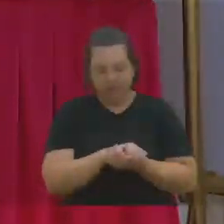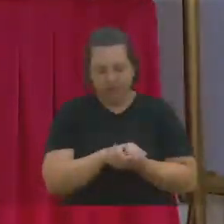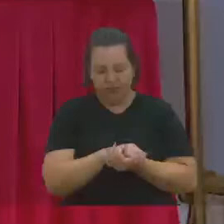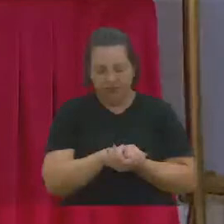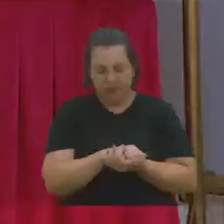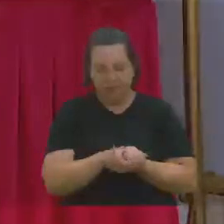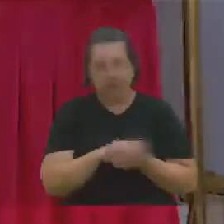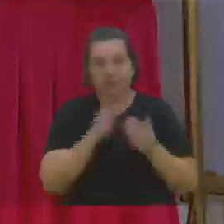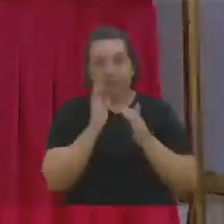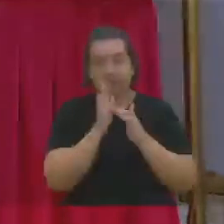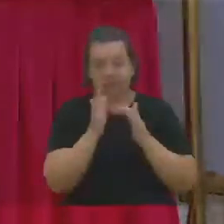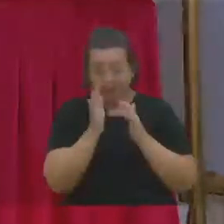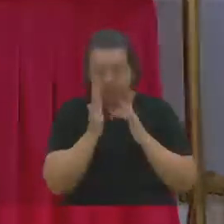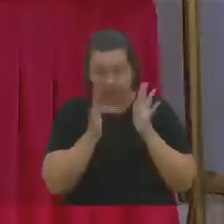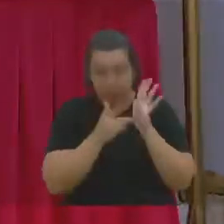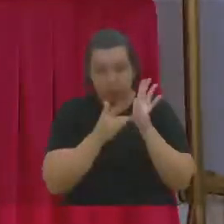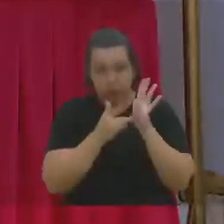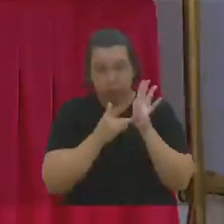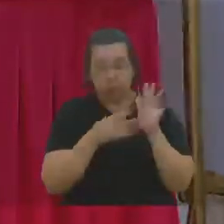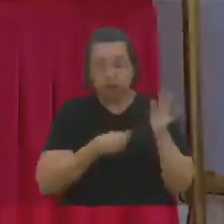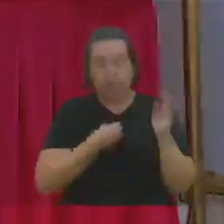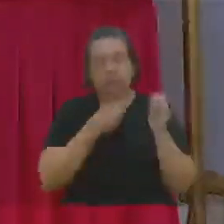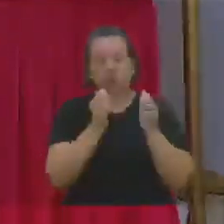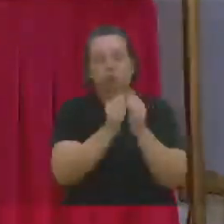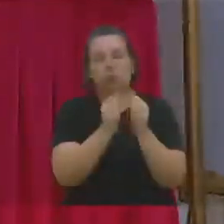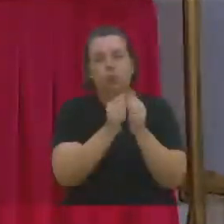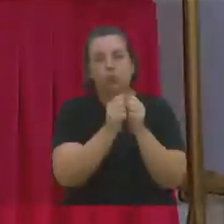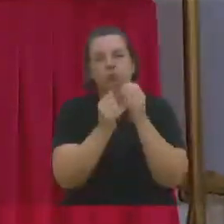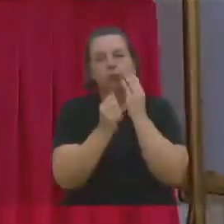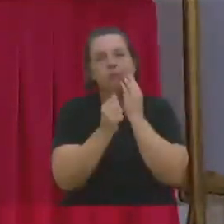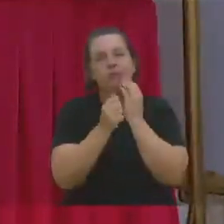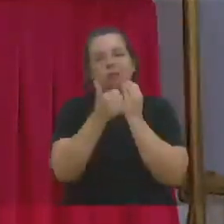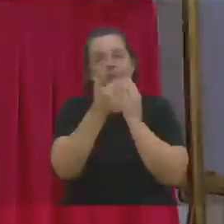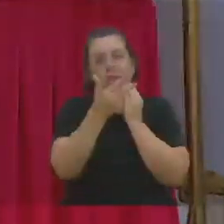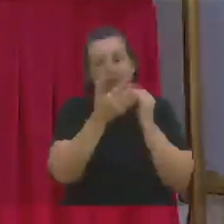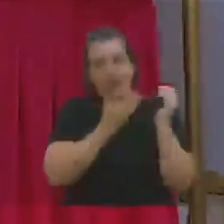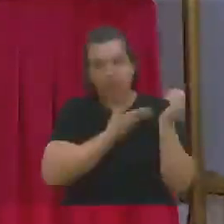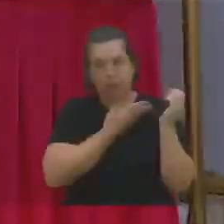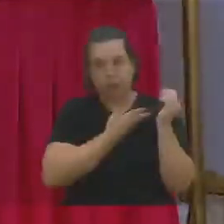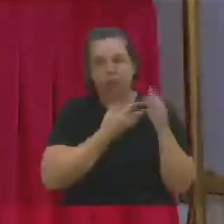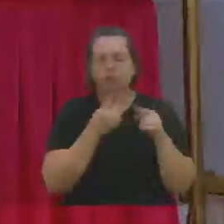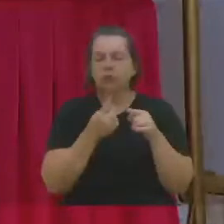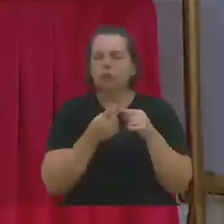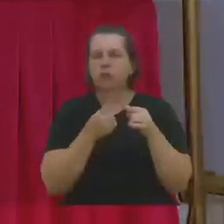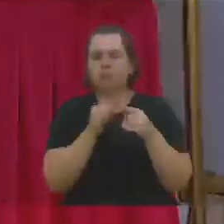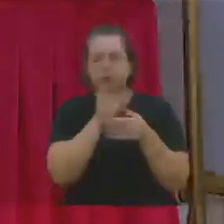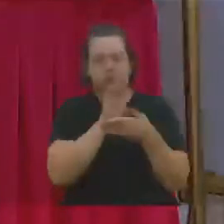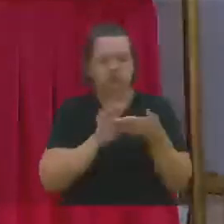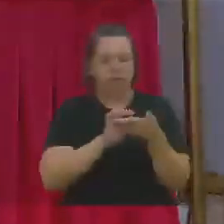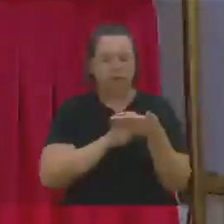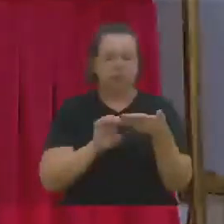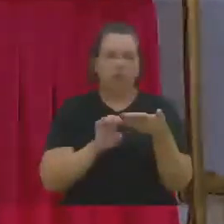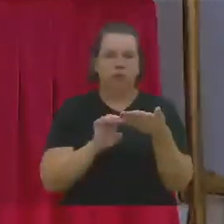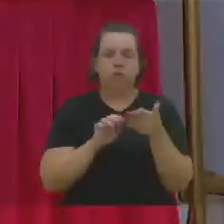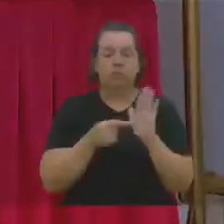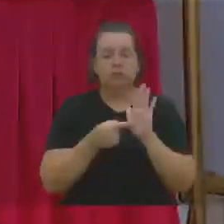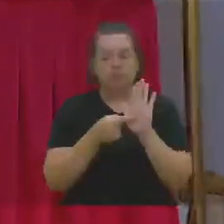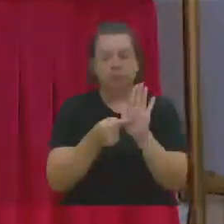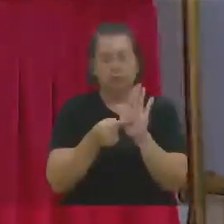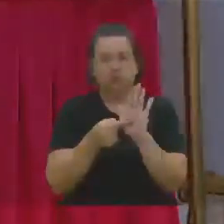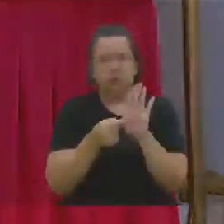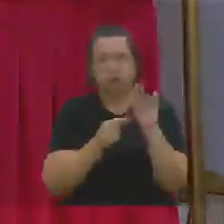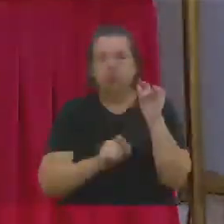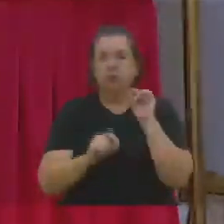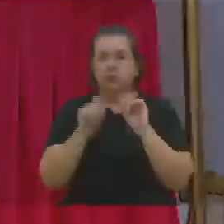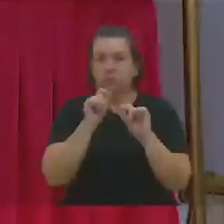Jesus se coloca no meio dos discípulos. Por que que o Evangelho nos diz que